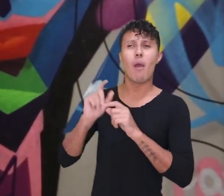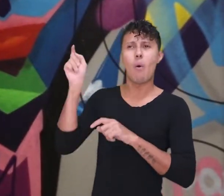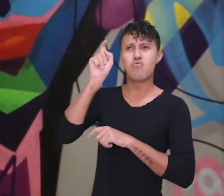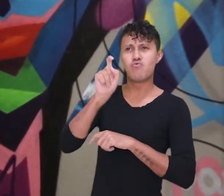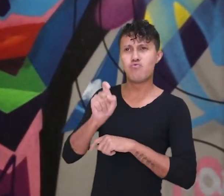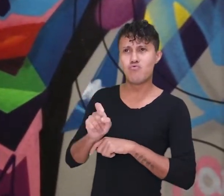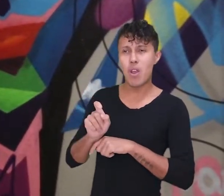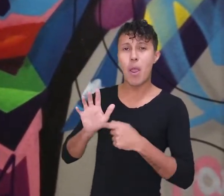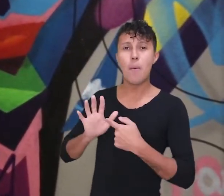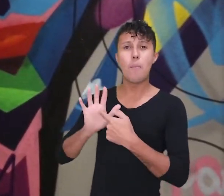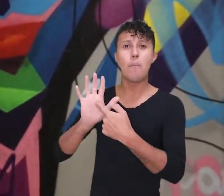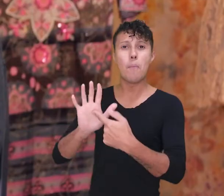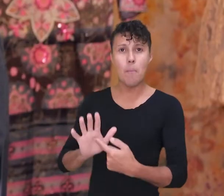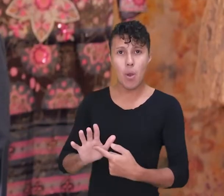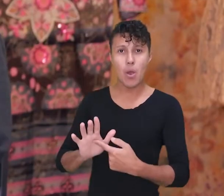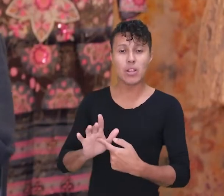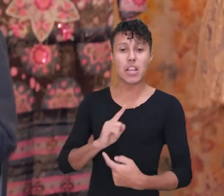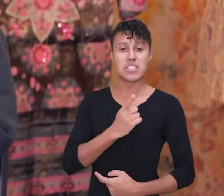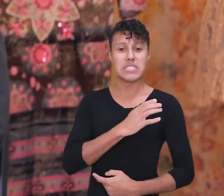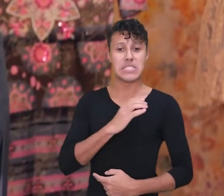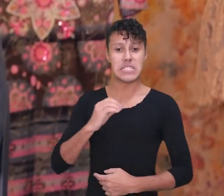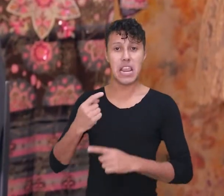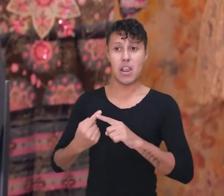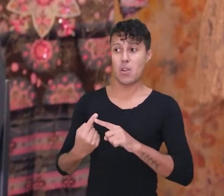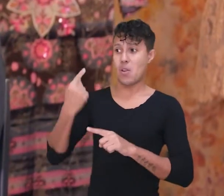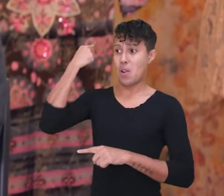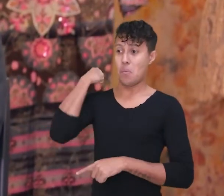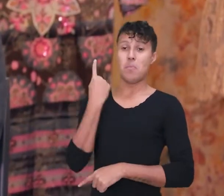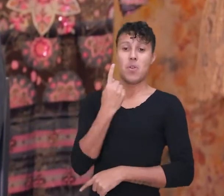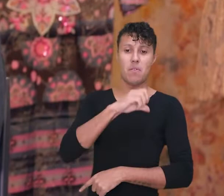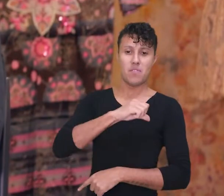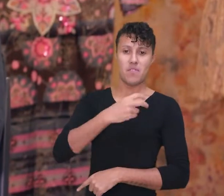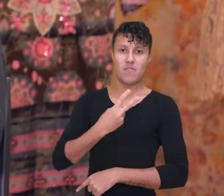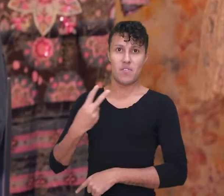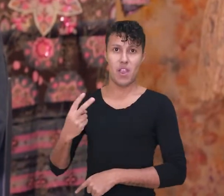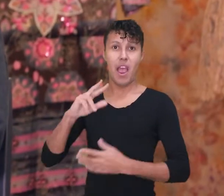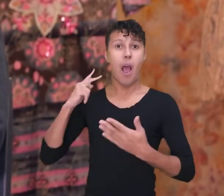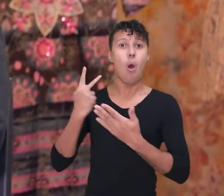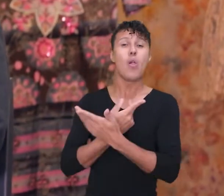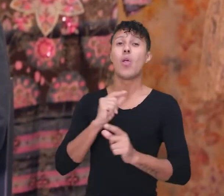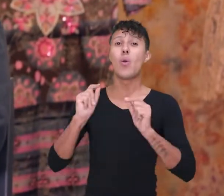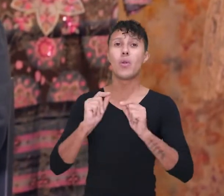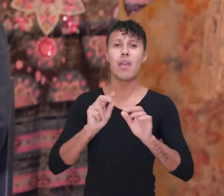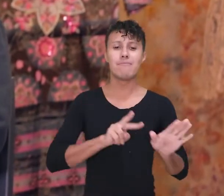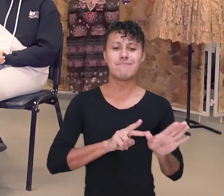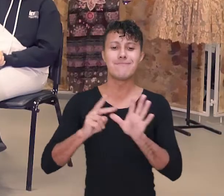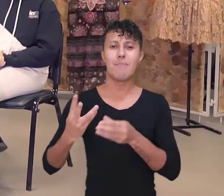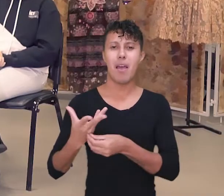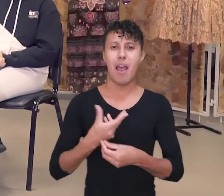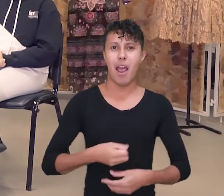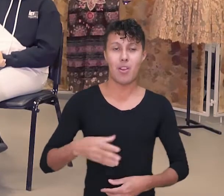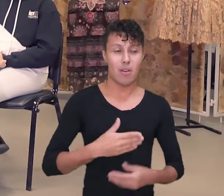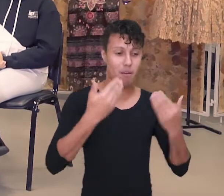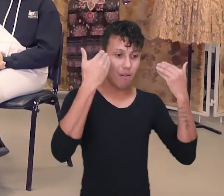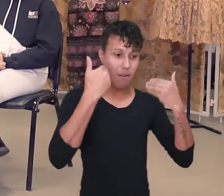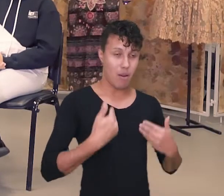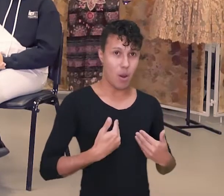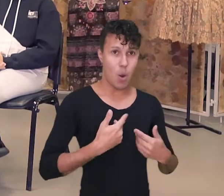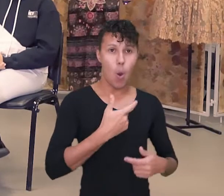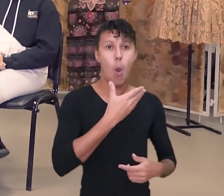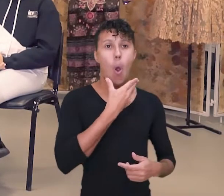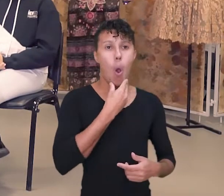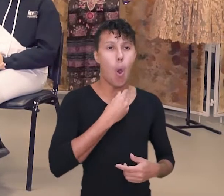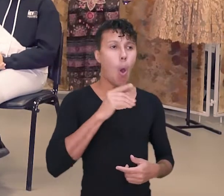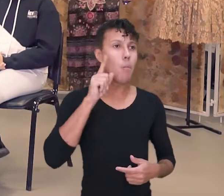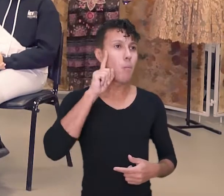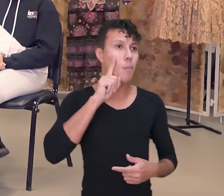artística sobre a moda do último centenário, a partir de 1922, onde foi a Semana de Arte Moderna. Eu sou um rapaz